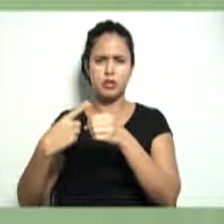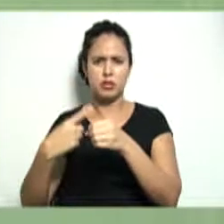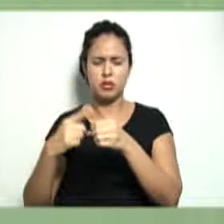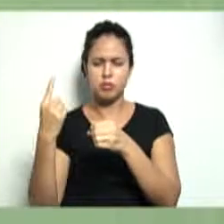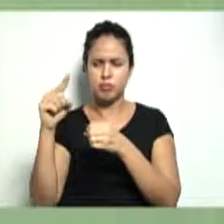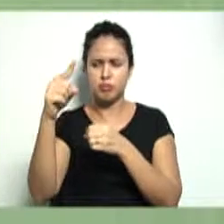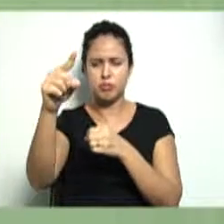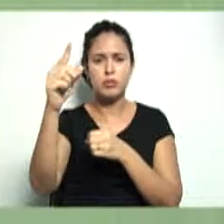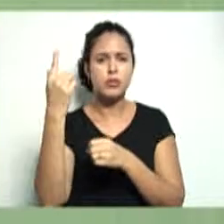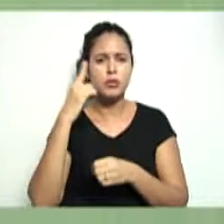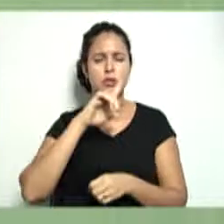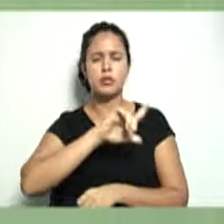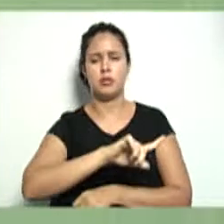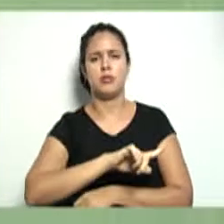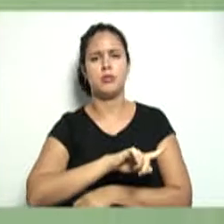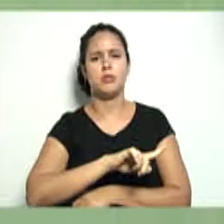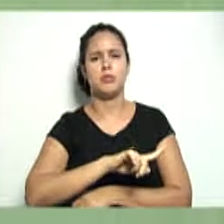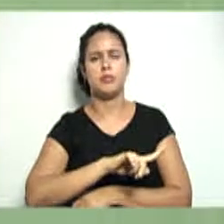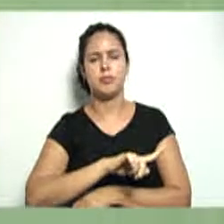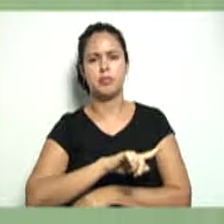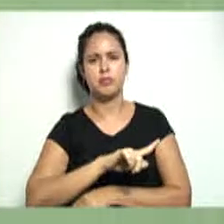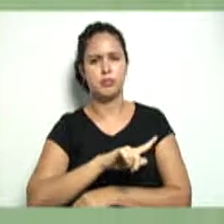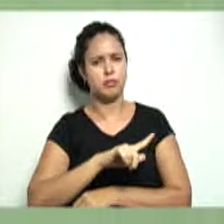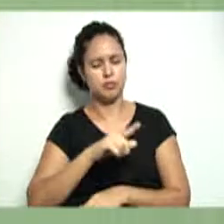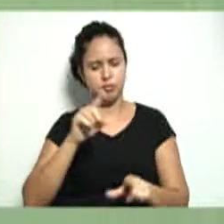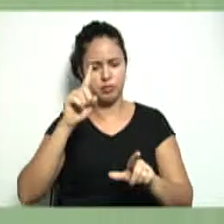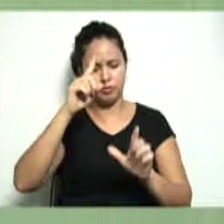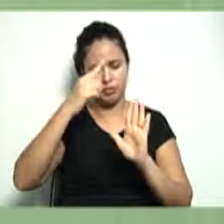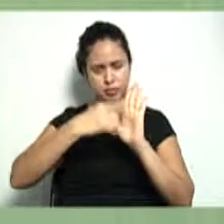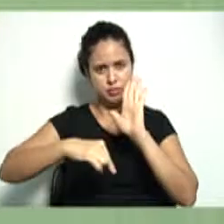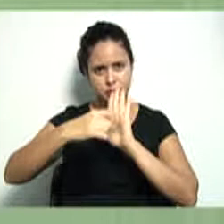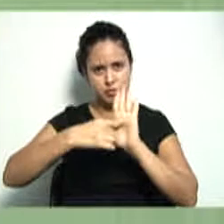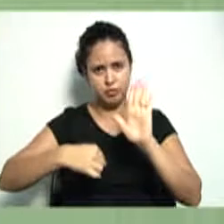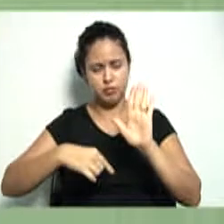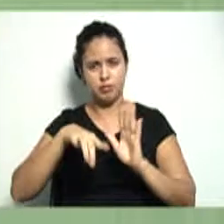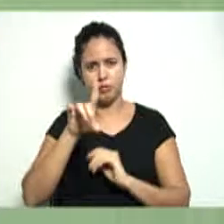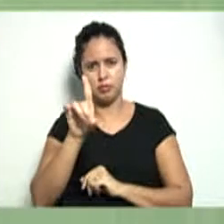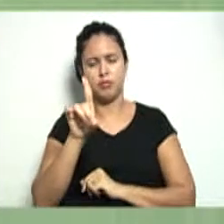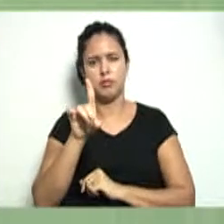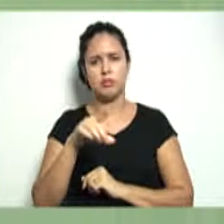participaram e acertaram a primeira questão. Marcaram a letra D. Muito bem, parabéns aí, estudantes.